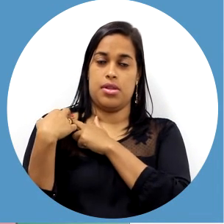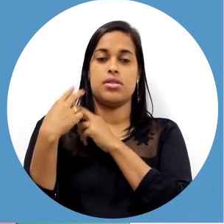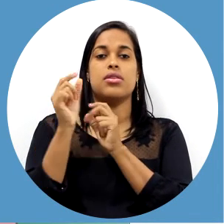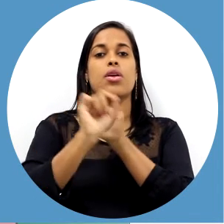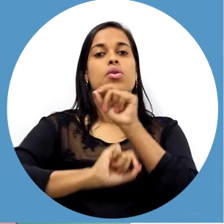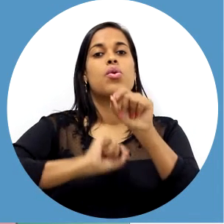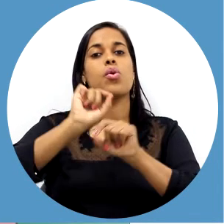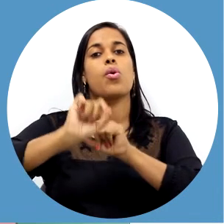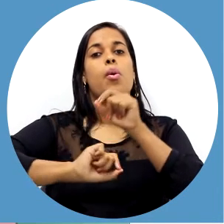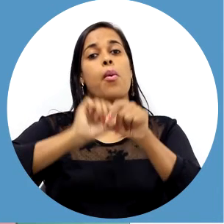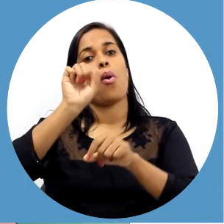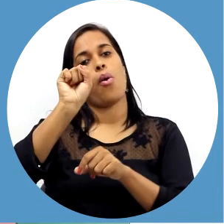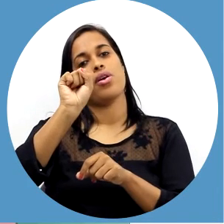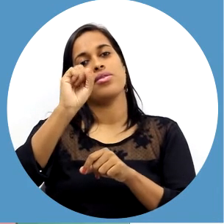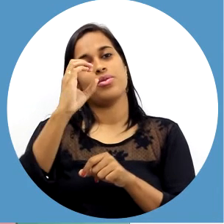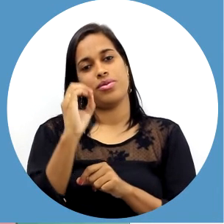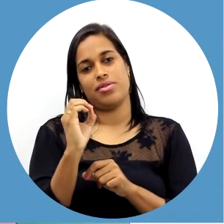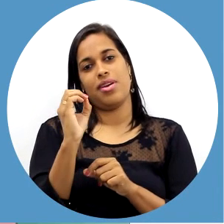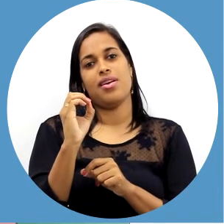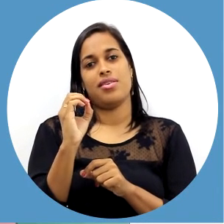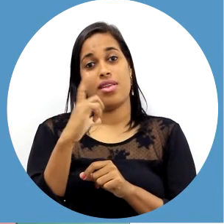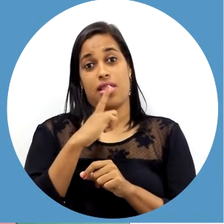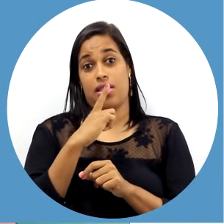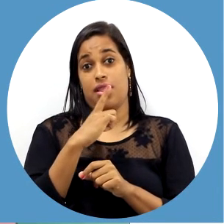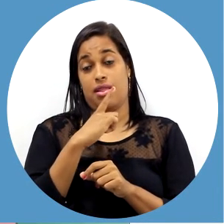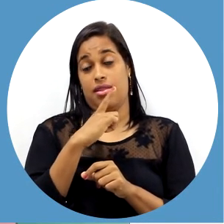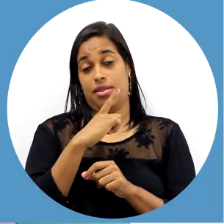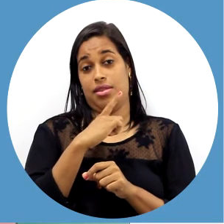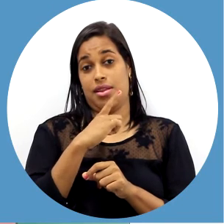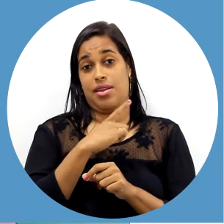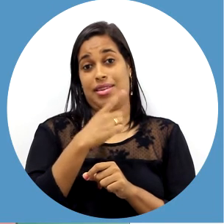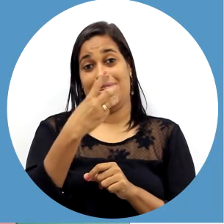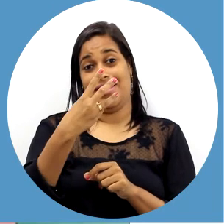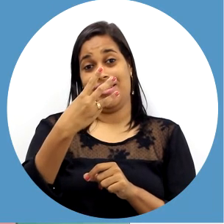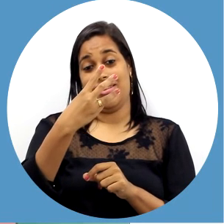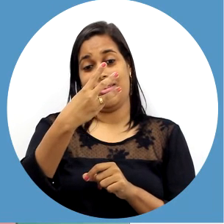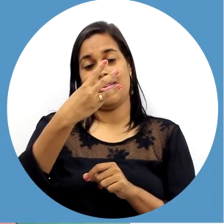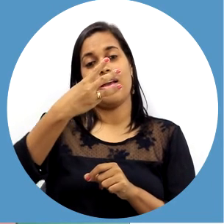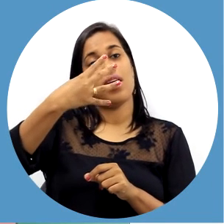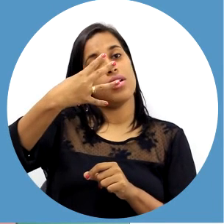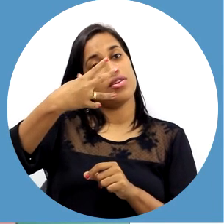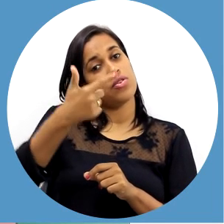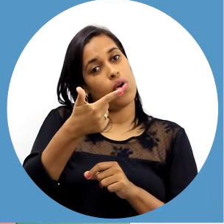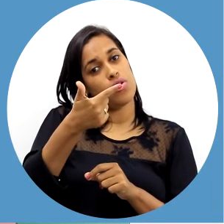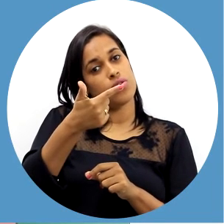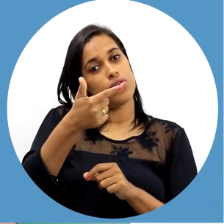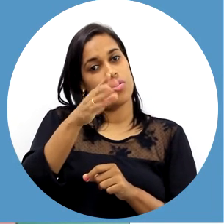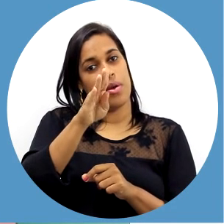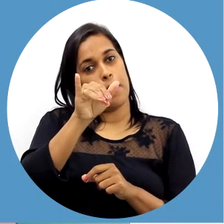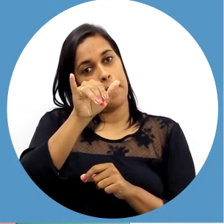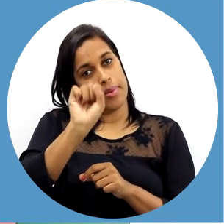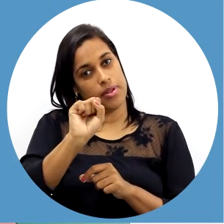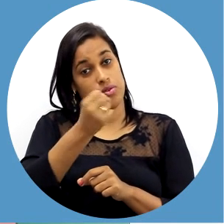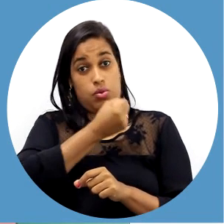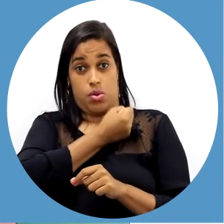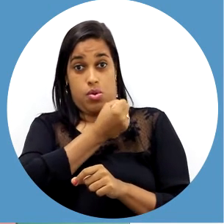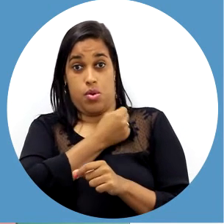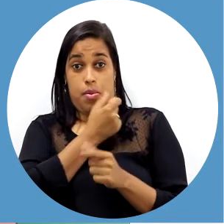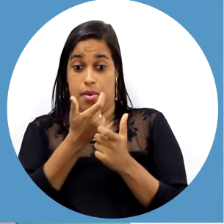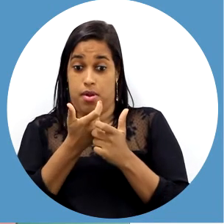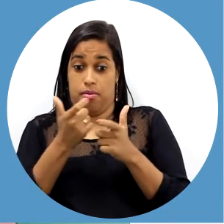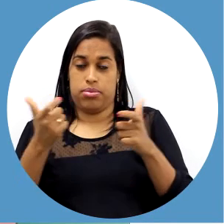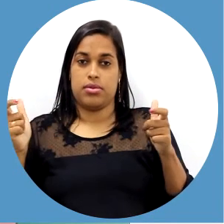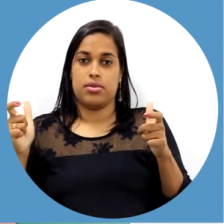é representado em binário por 8 zeros. Então, eu teria aí 32 bits, 0 seria esse endereço de IP. No caso do